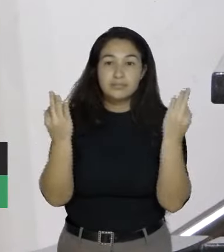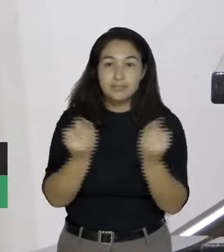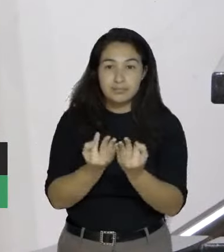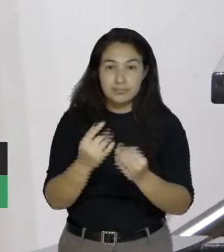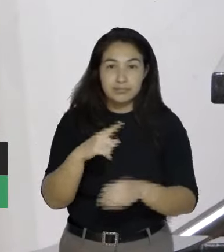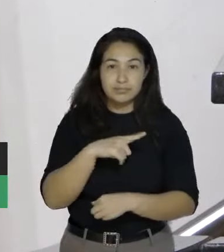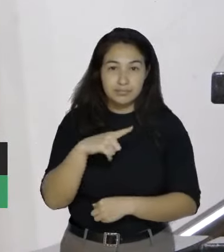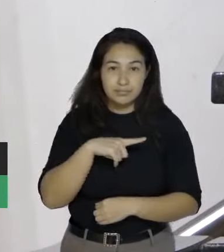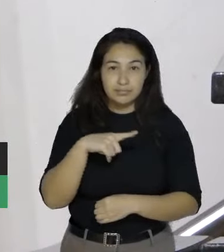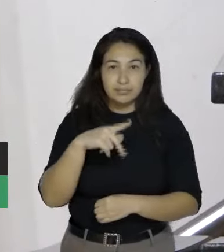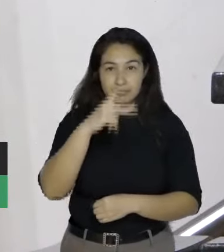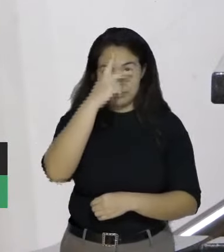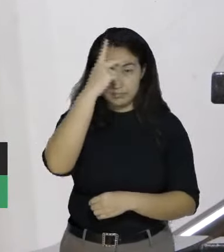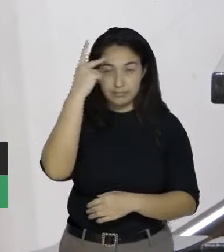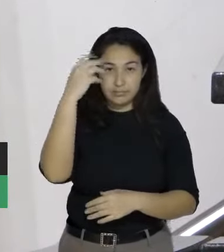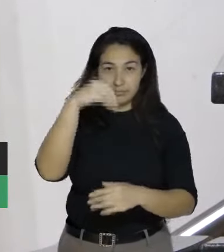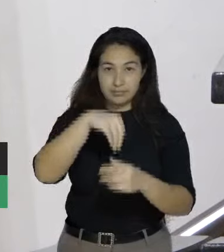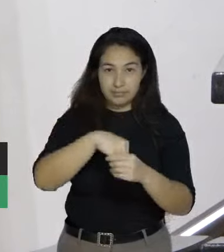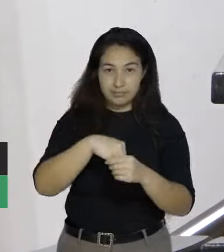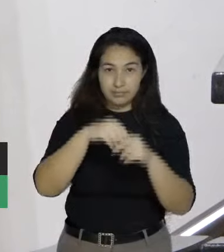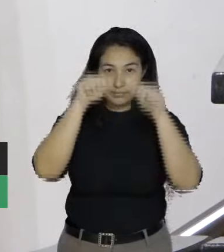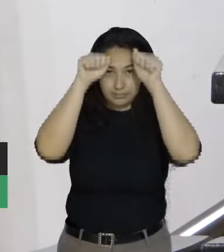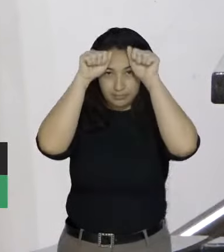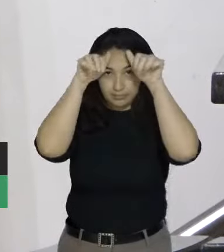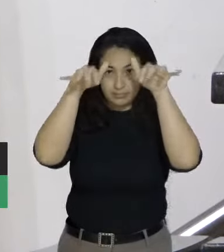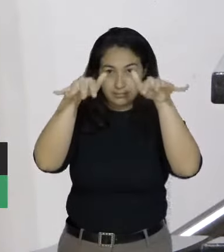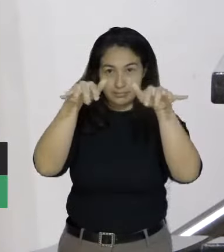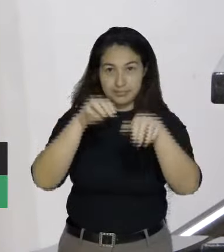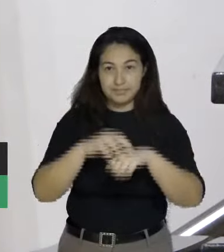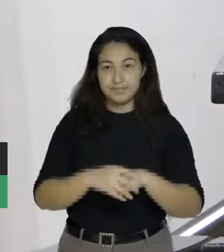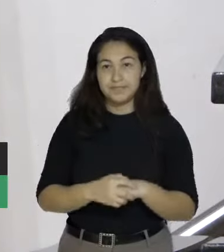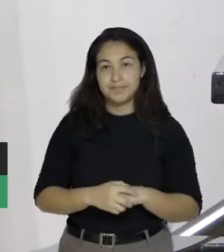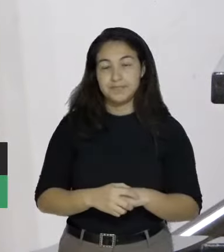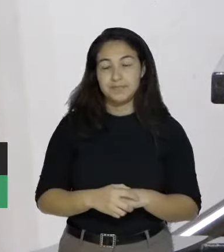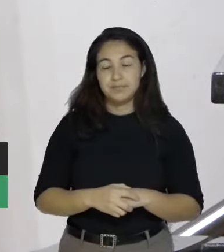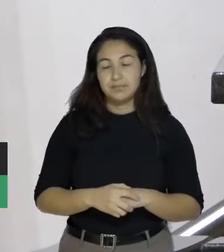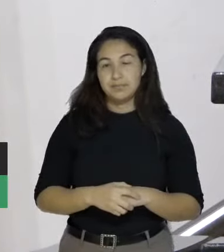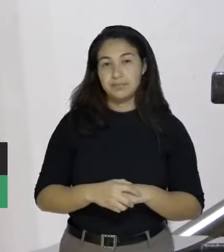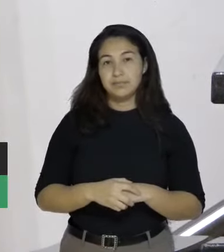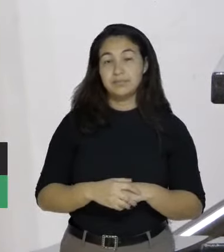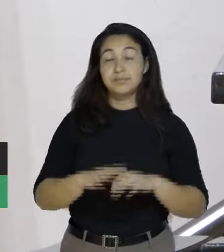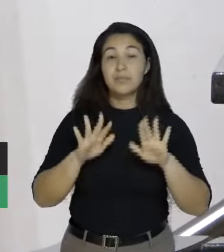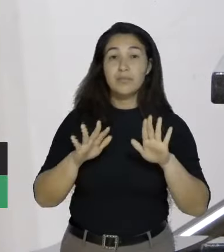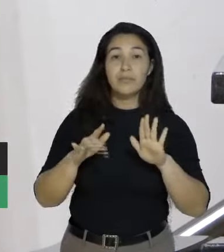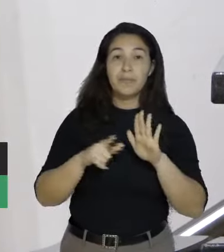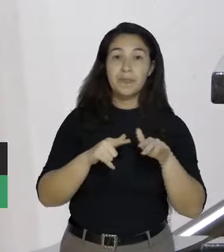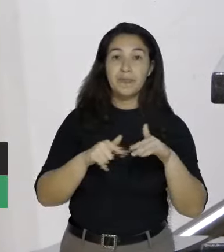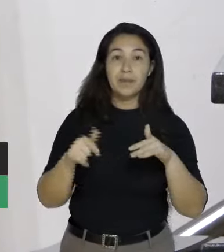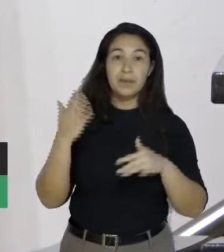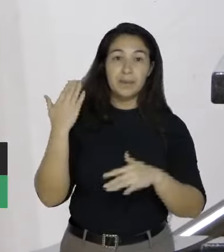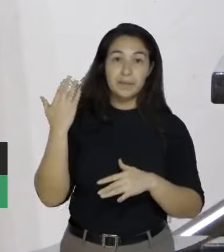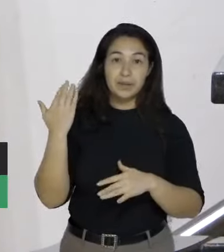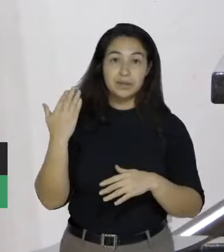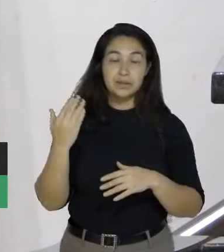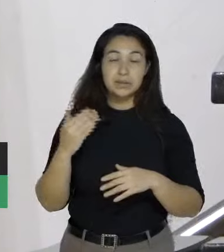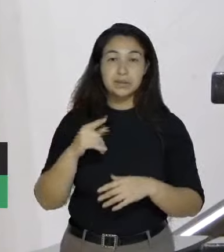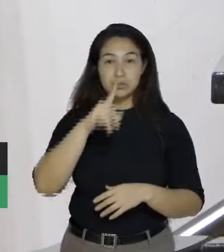mas eu quero meter a matéria que saiu no na imprensa na semana passada referente aos hospitais